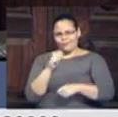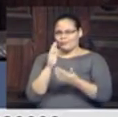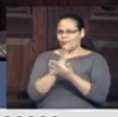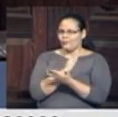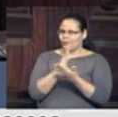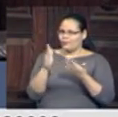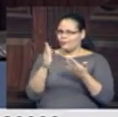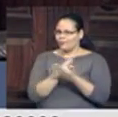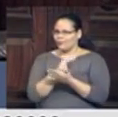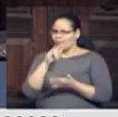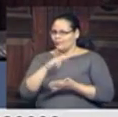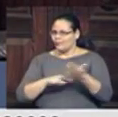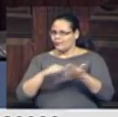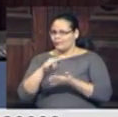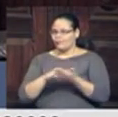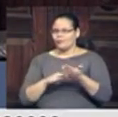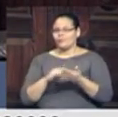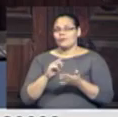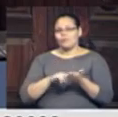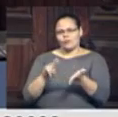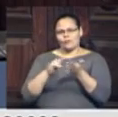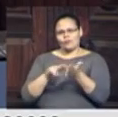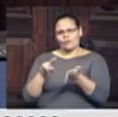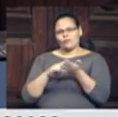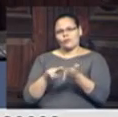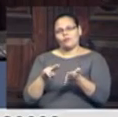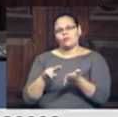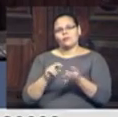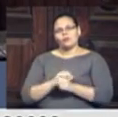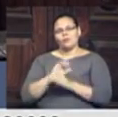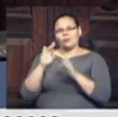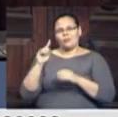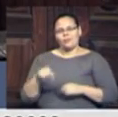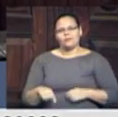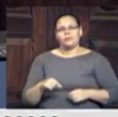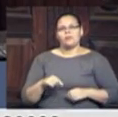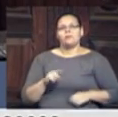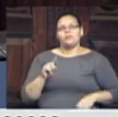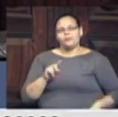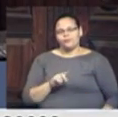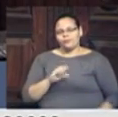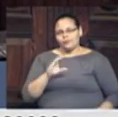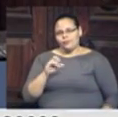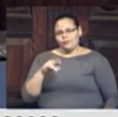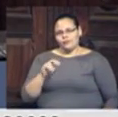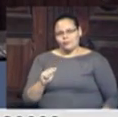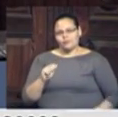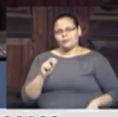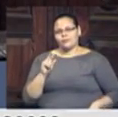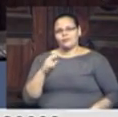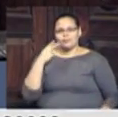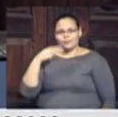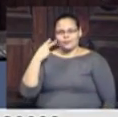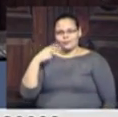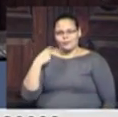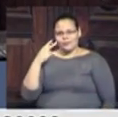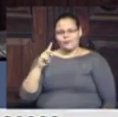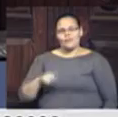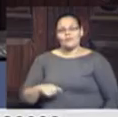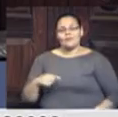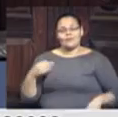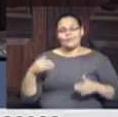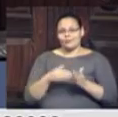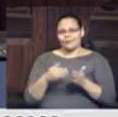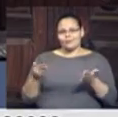Algumas pautas-bombas sendo colocadas na Câmara de Vereadores. E também a situação financeira do município, que